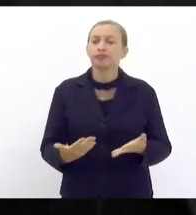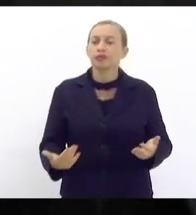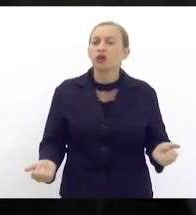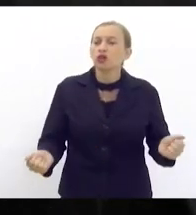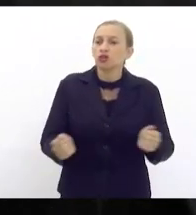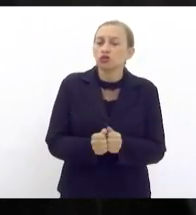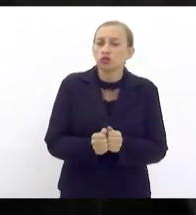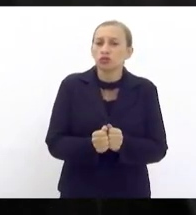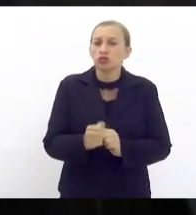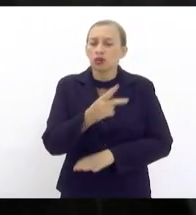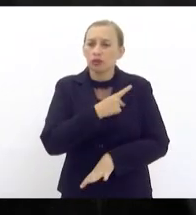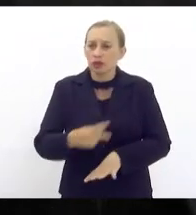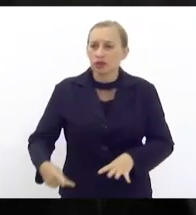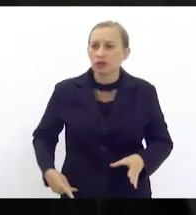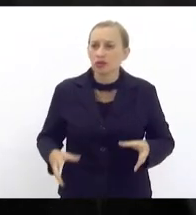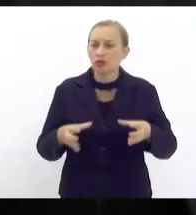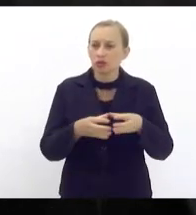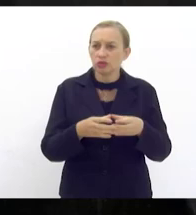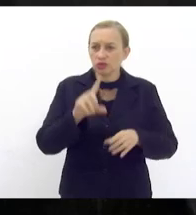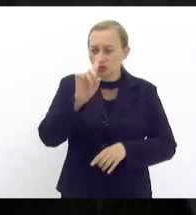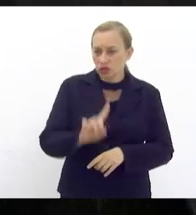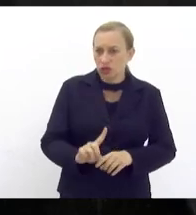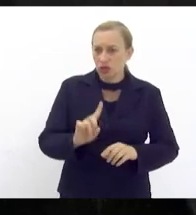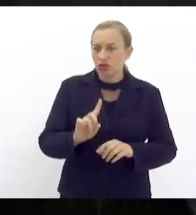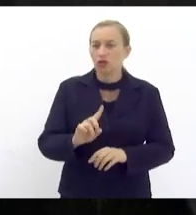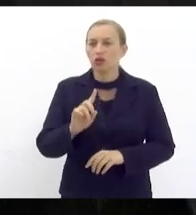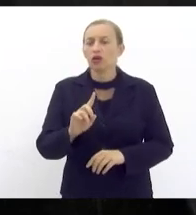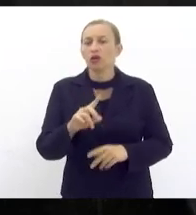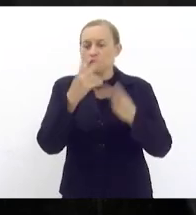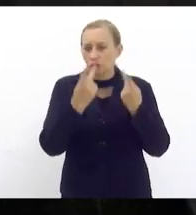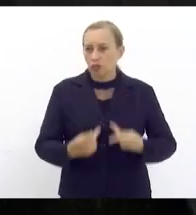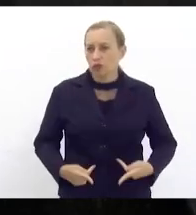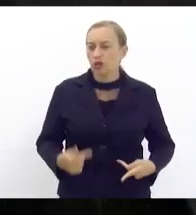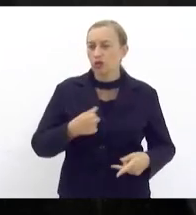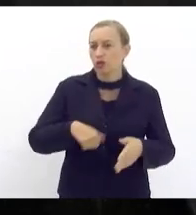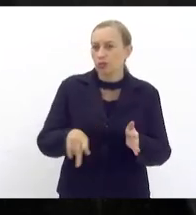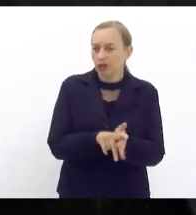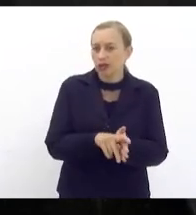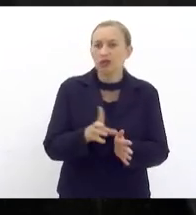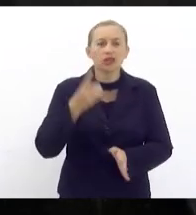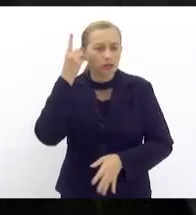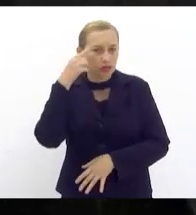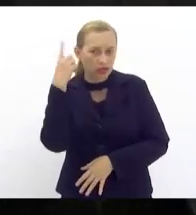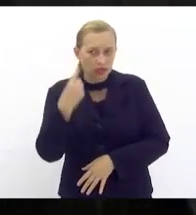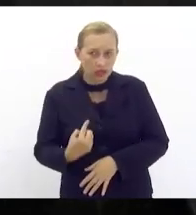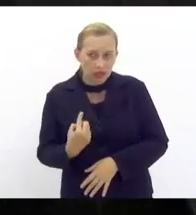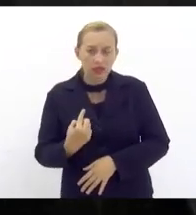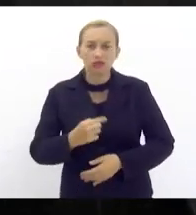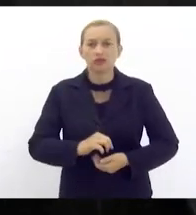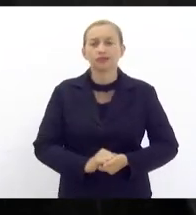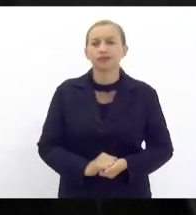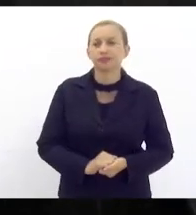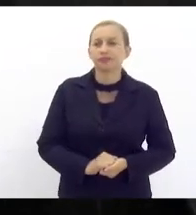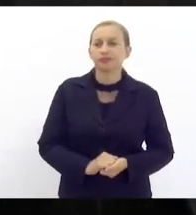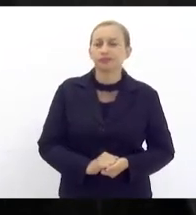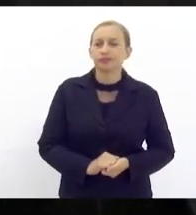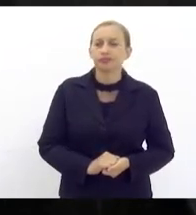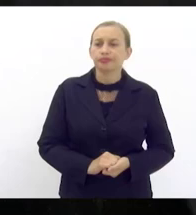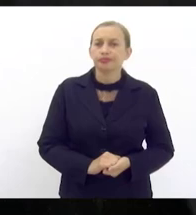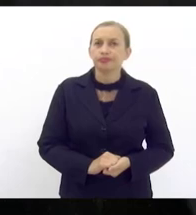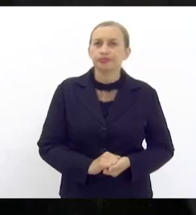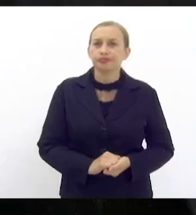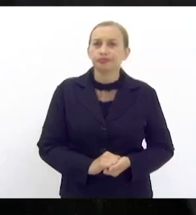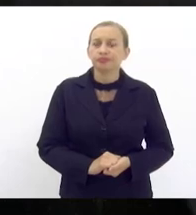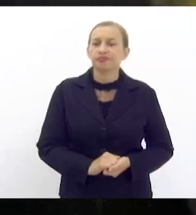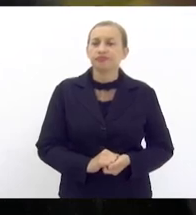com a nossa presidente da Comissão de Direitos Humanos que eu também faço parte que é a nossa querida deputada Dani Monteiro nós deliberamos